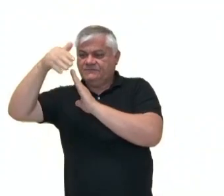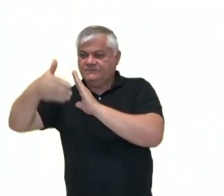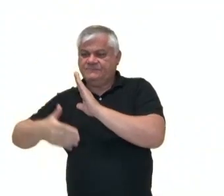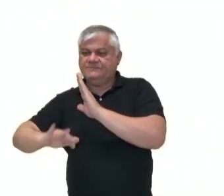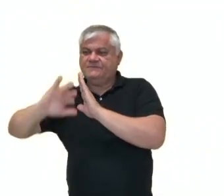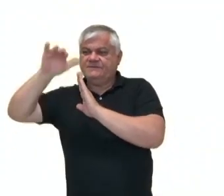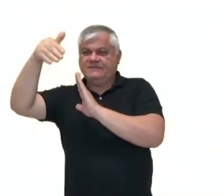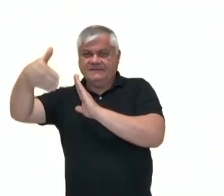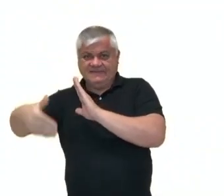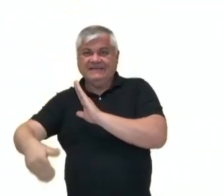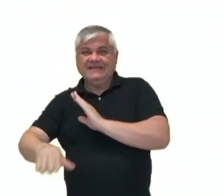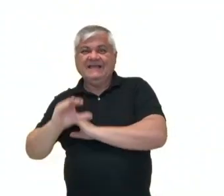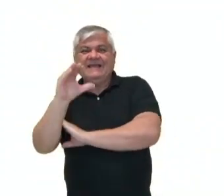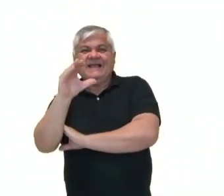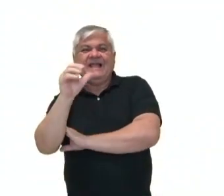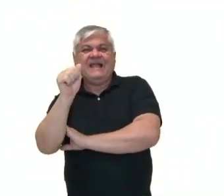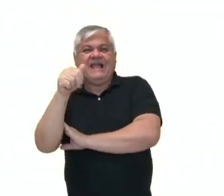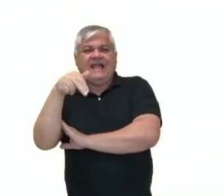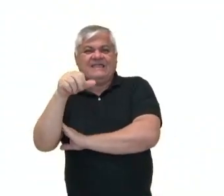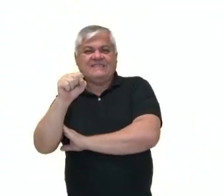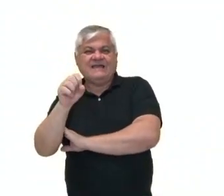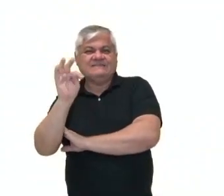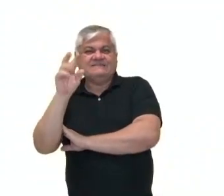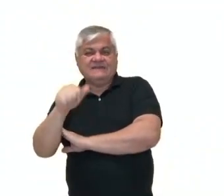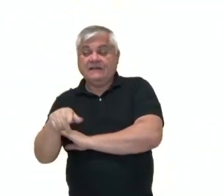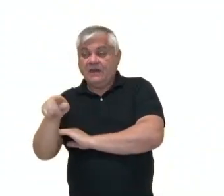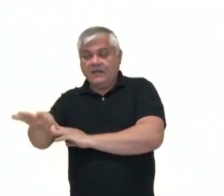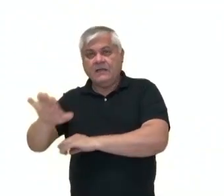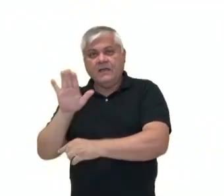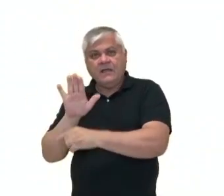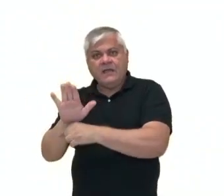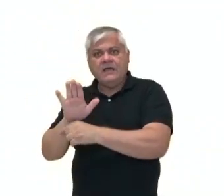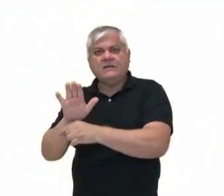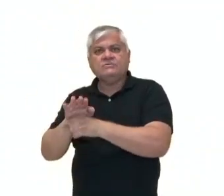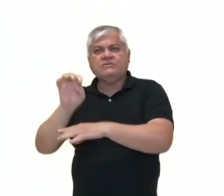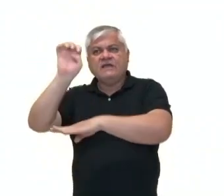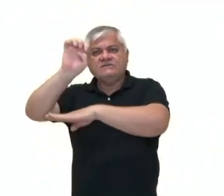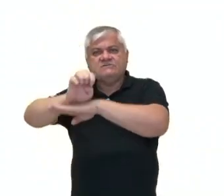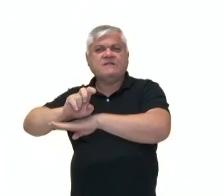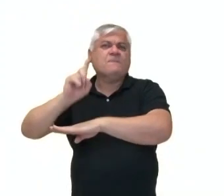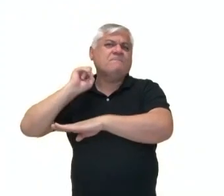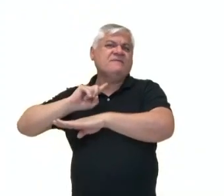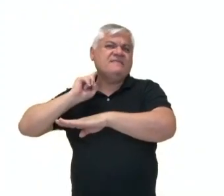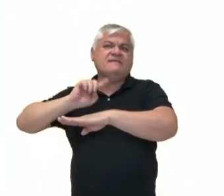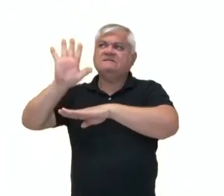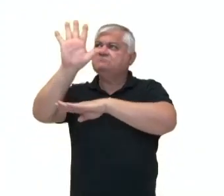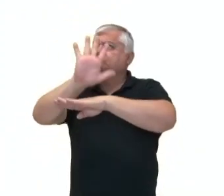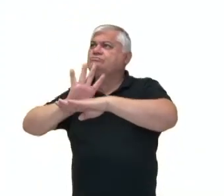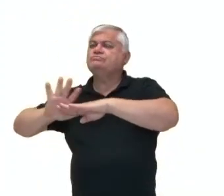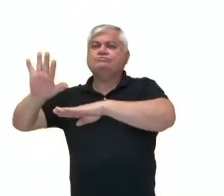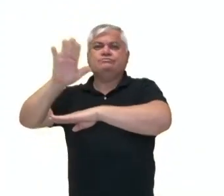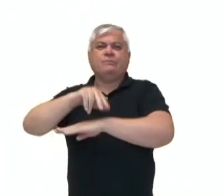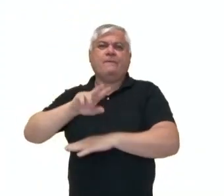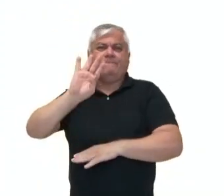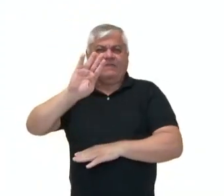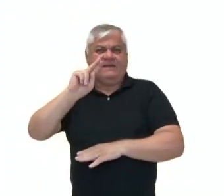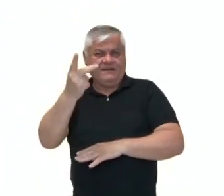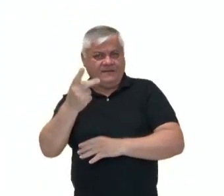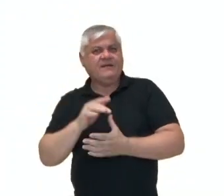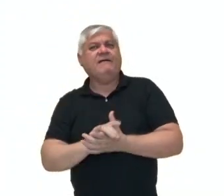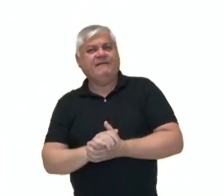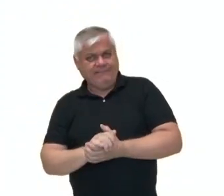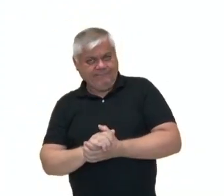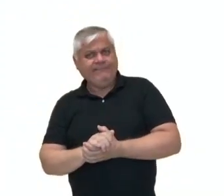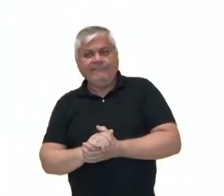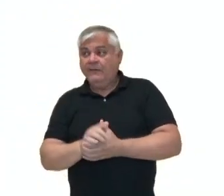da Canastra, e é essencial para o abastecimento na região metropolitana da capital mineira Belo Horizonte.